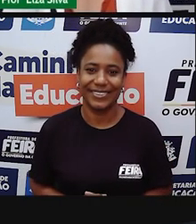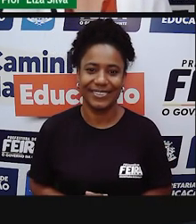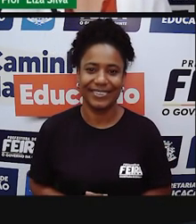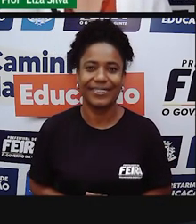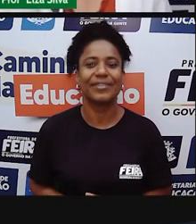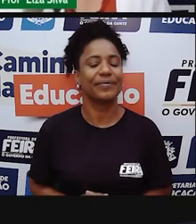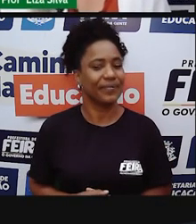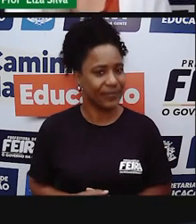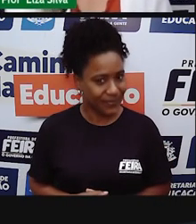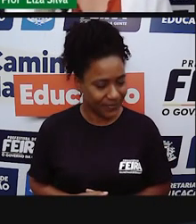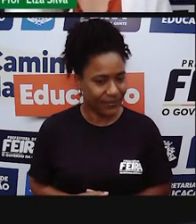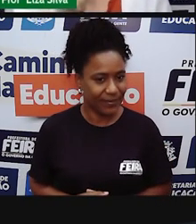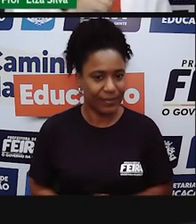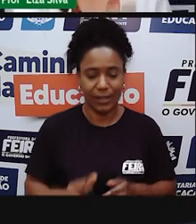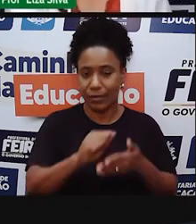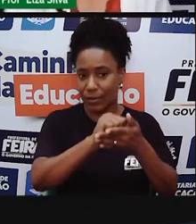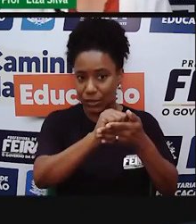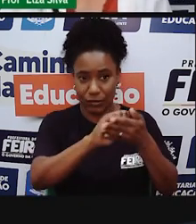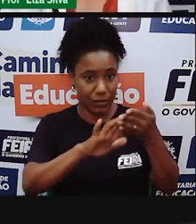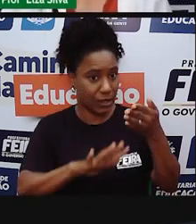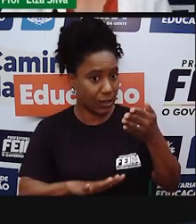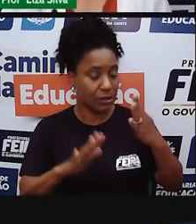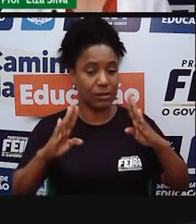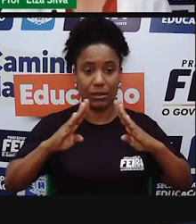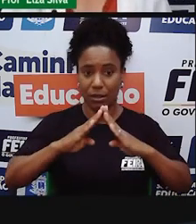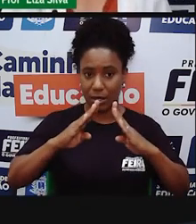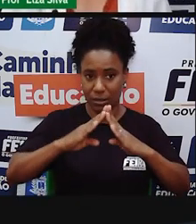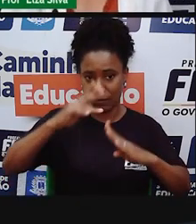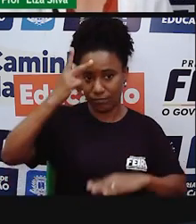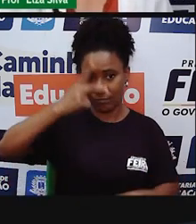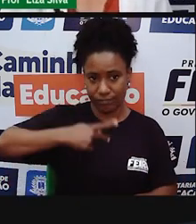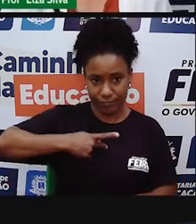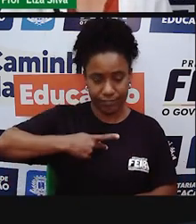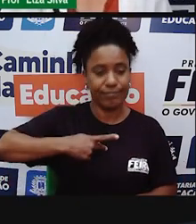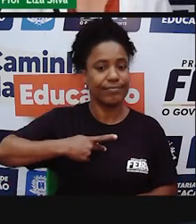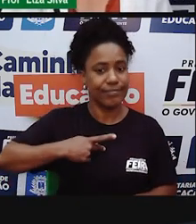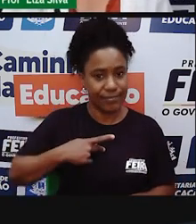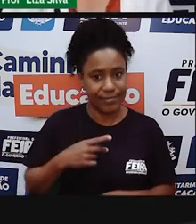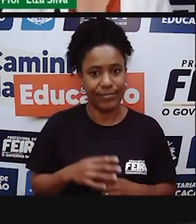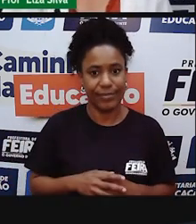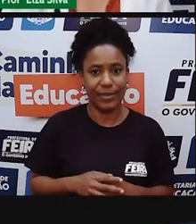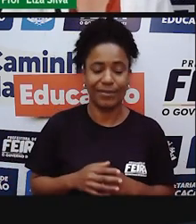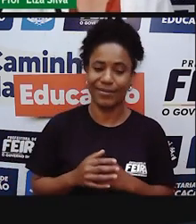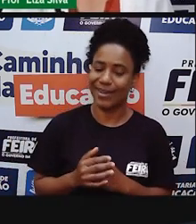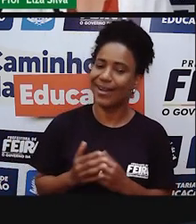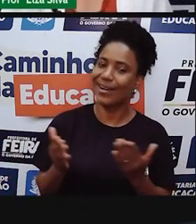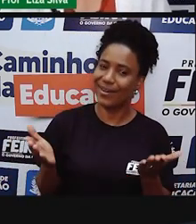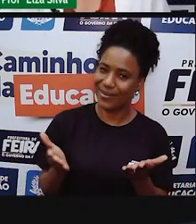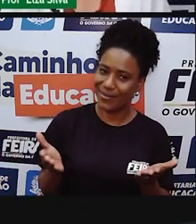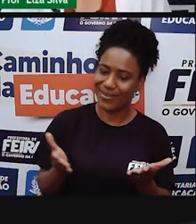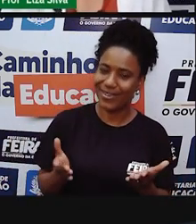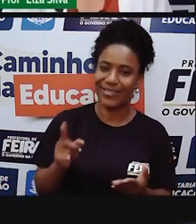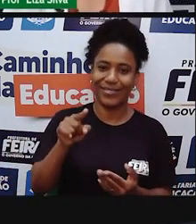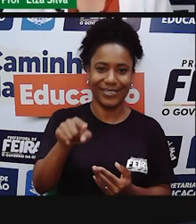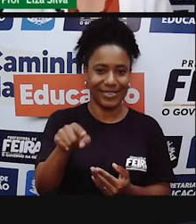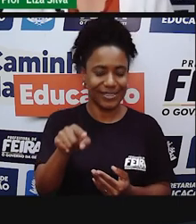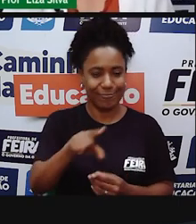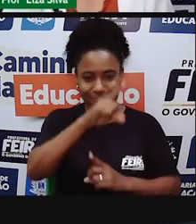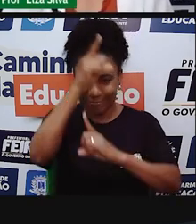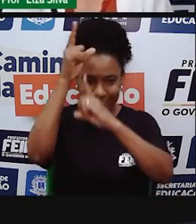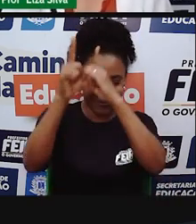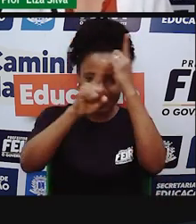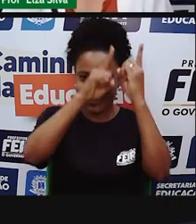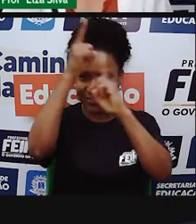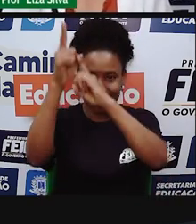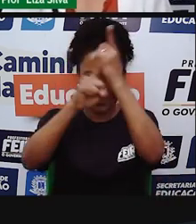Homework. Então, essa é uma atividade para você realizar em casa. Chegou a sua vez. Use a criatividade